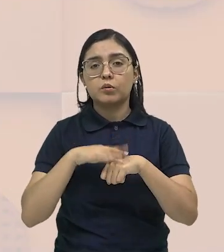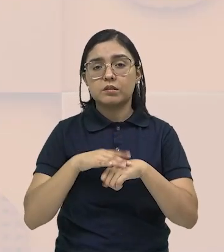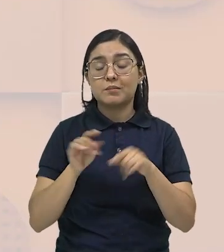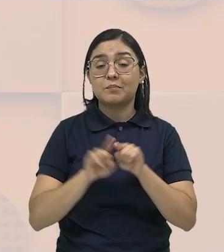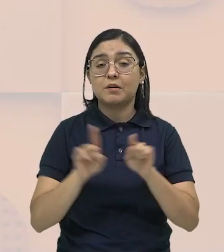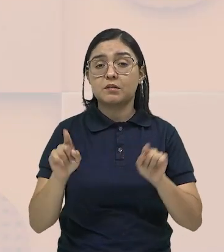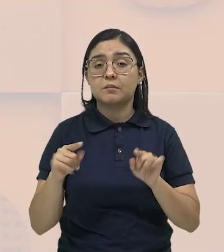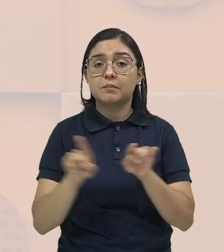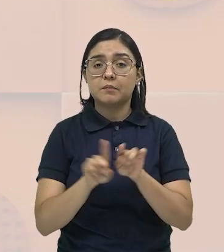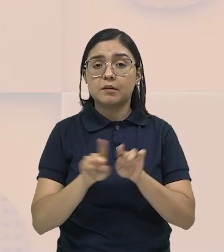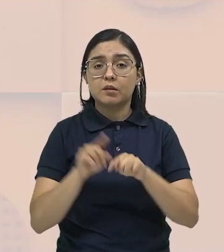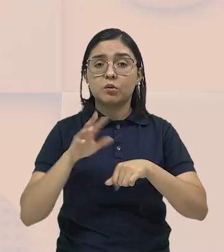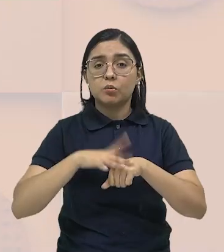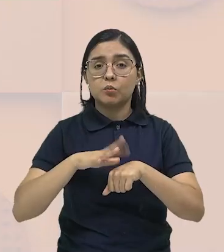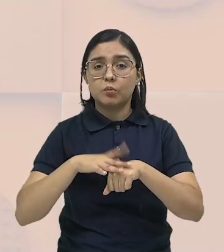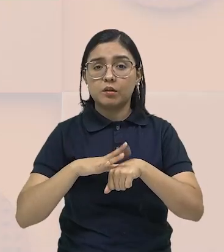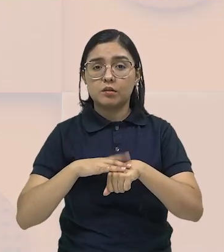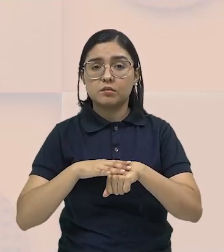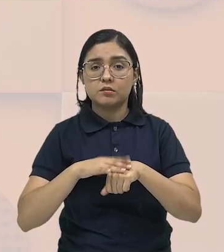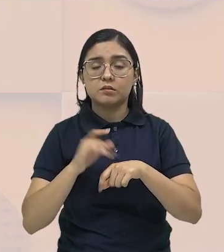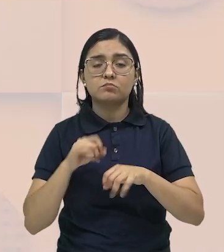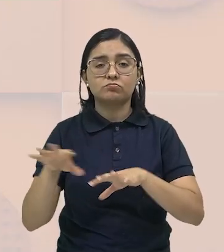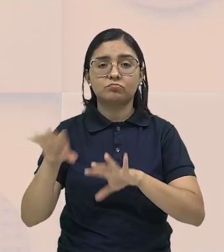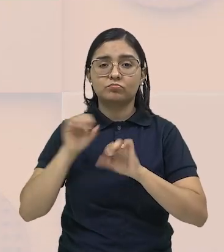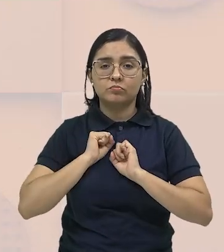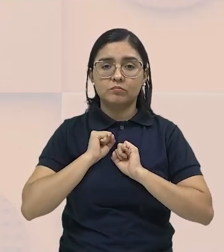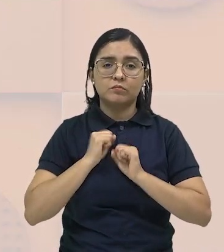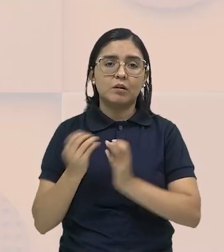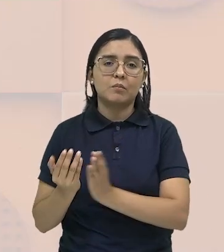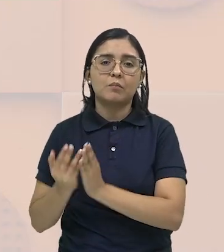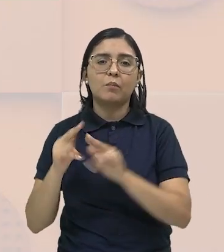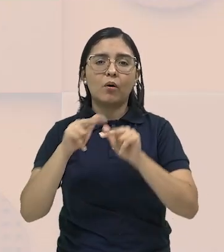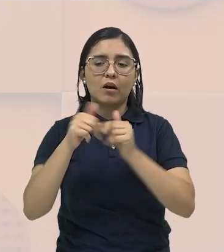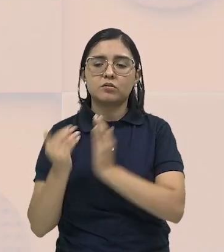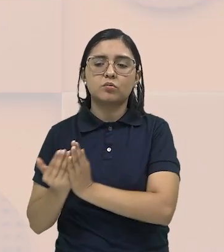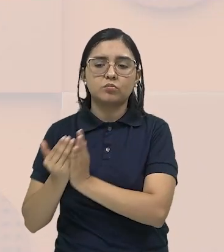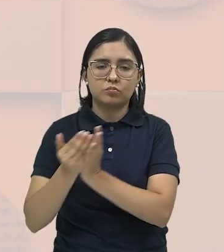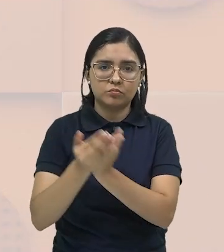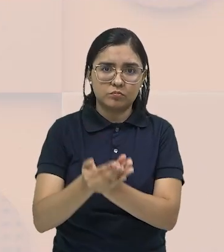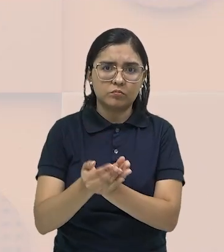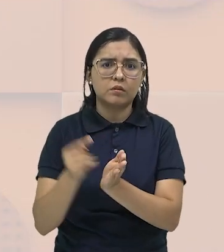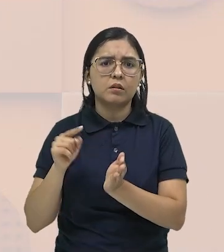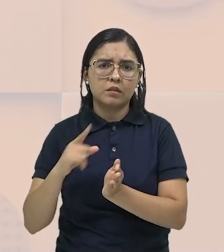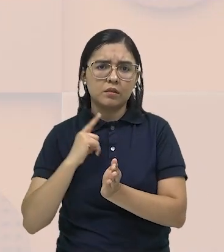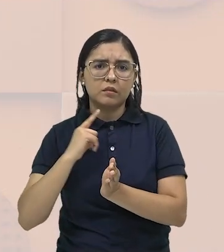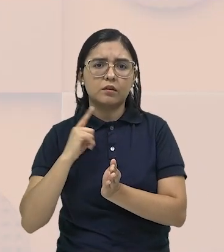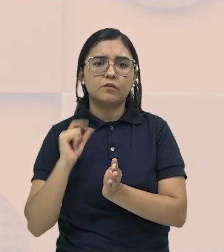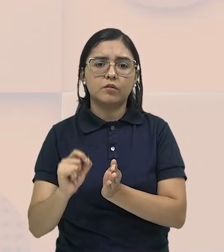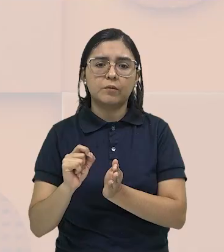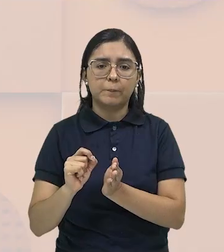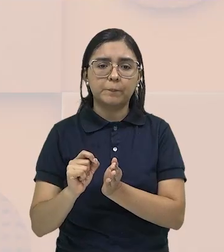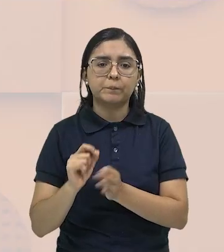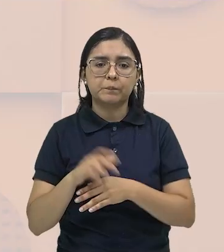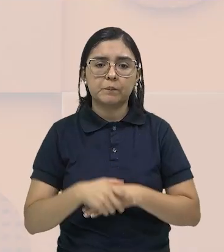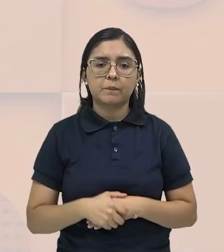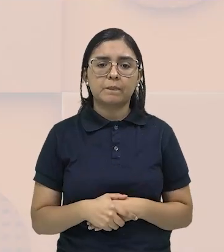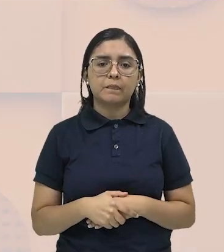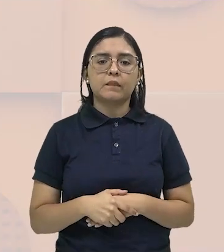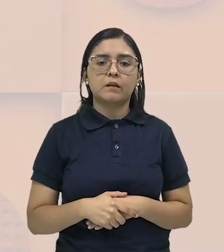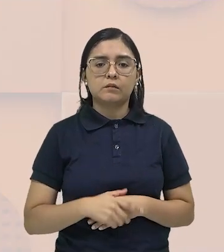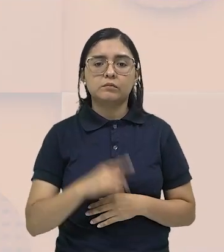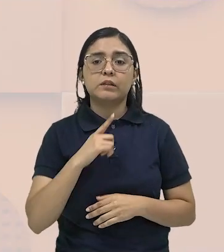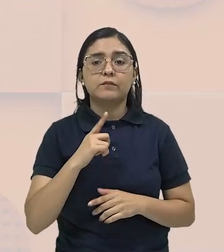doenças trazidas também, né, em embarcação, por exemplo, no translado para cá, teve uma uma situação